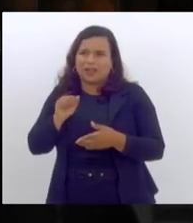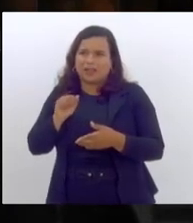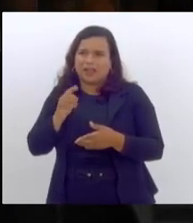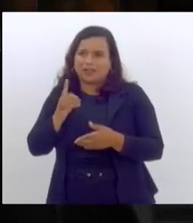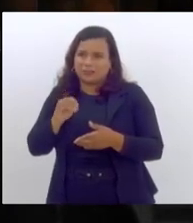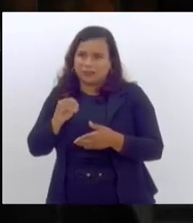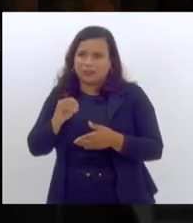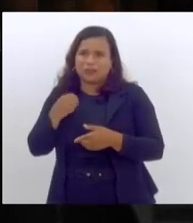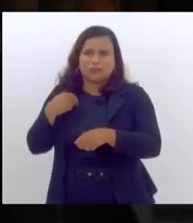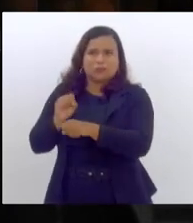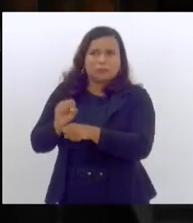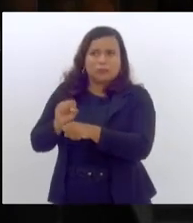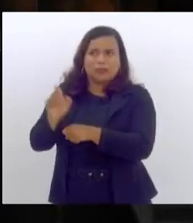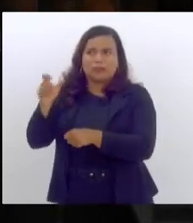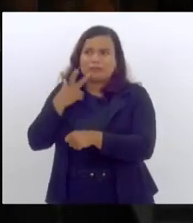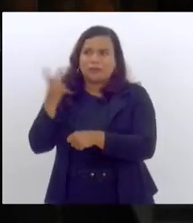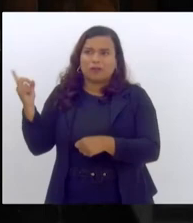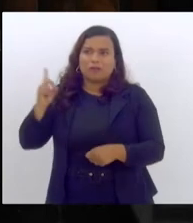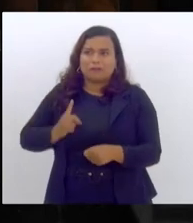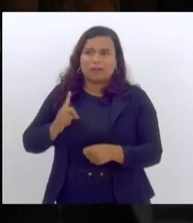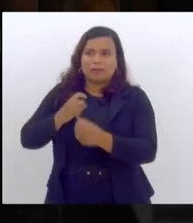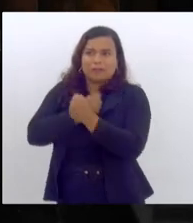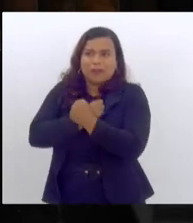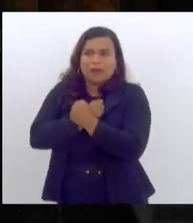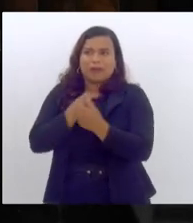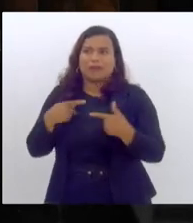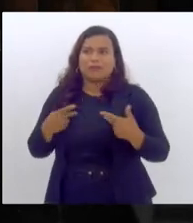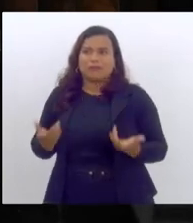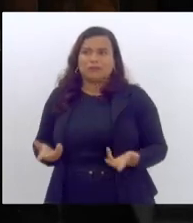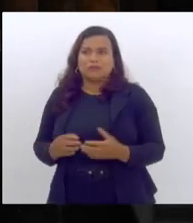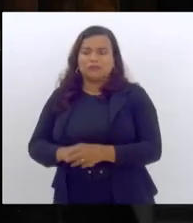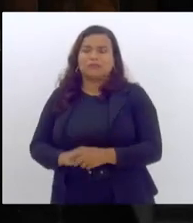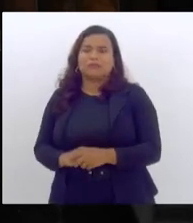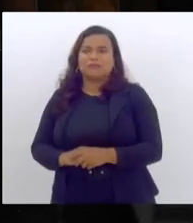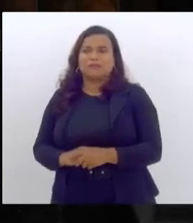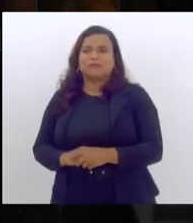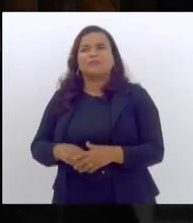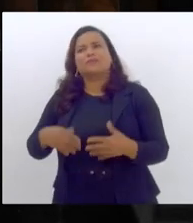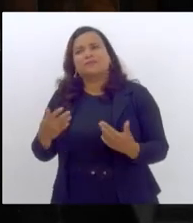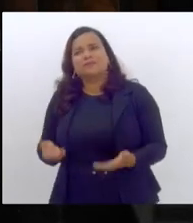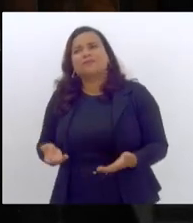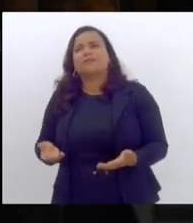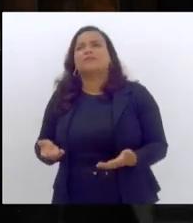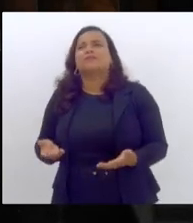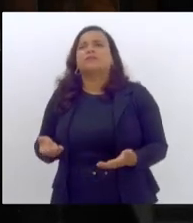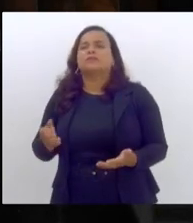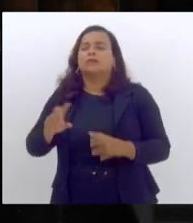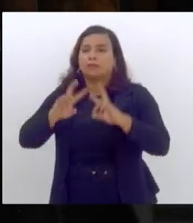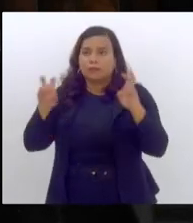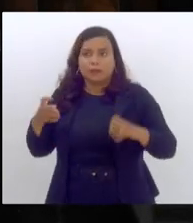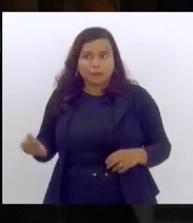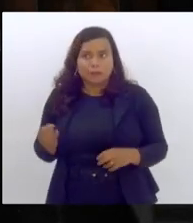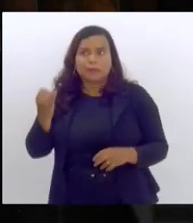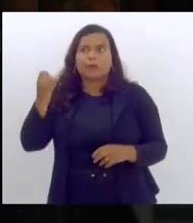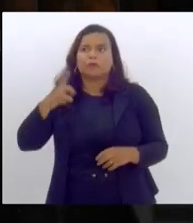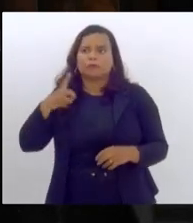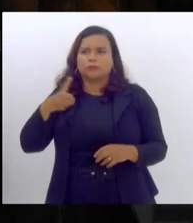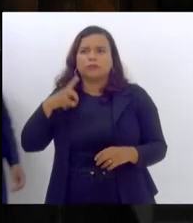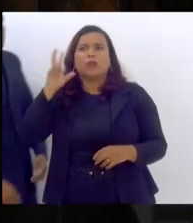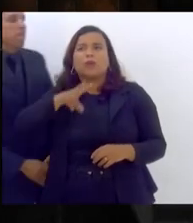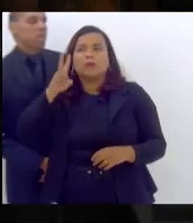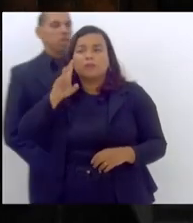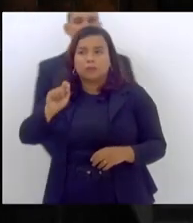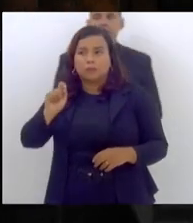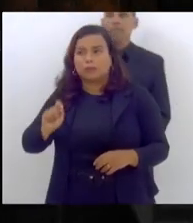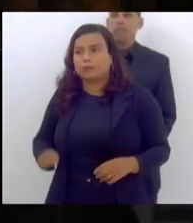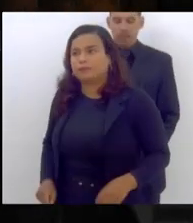ele disse que vinha aqui me dar um abraço. E ele falou de um tema muito importante, e eu lembrei que eu já